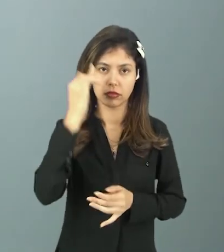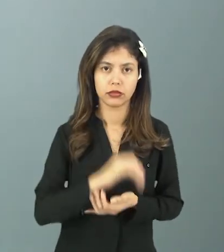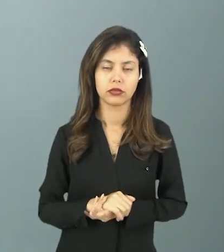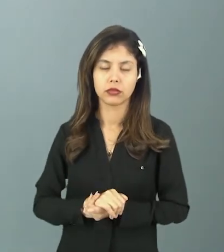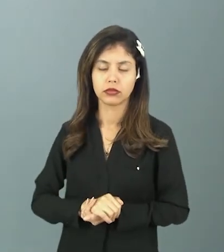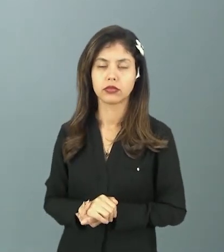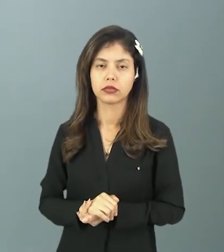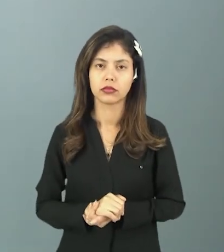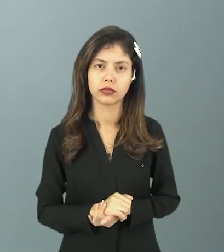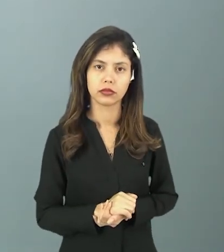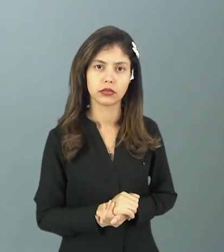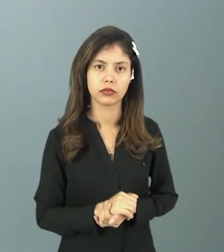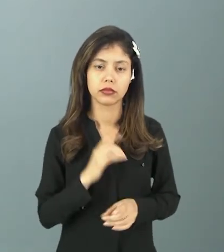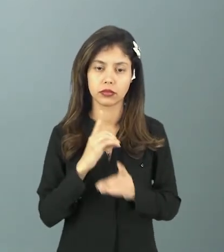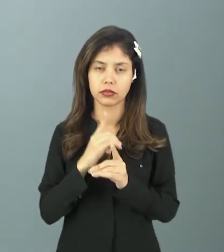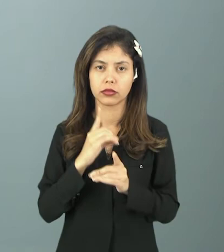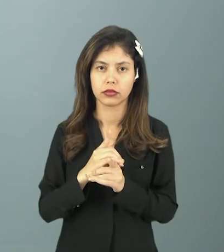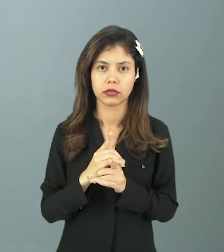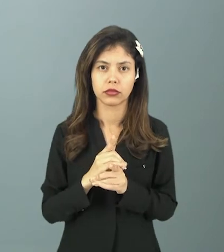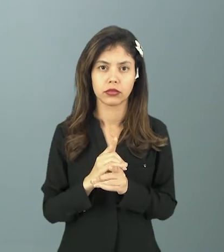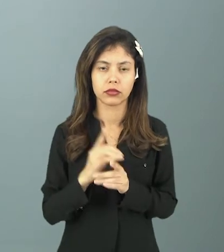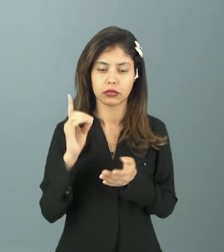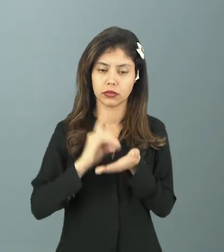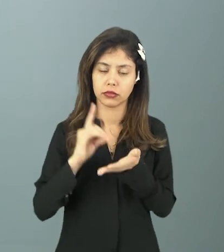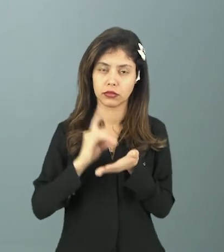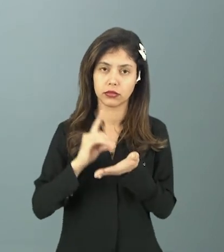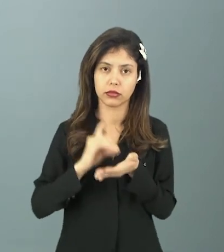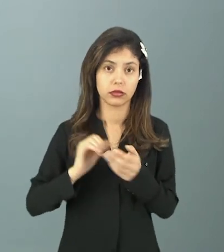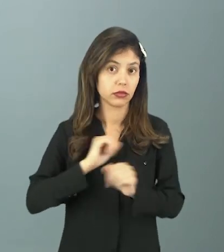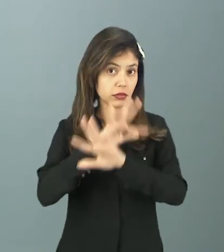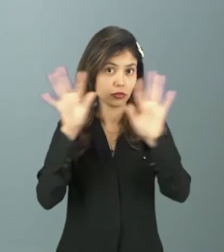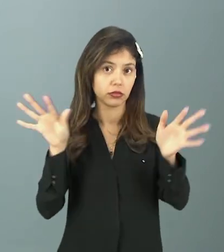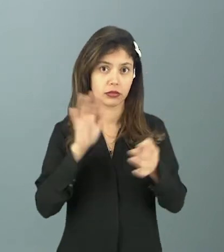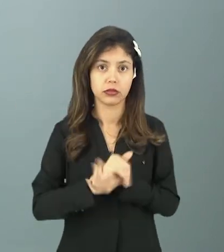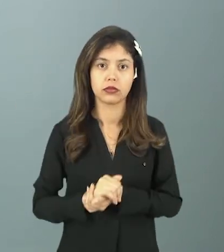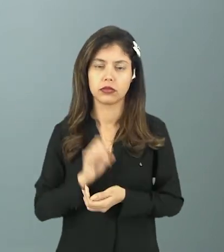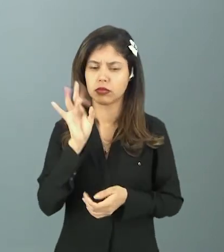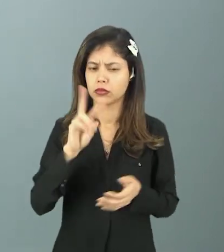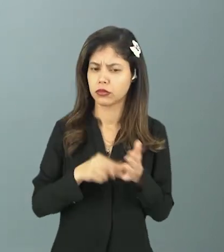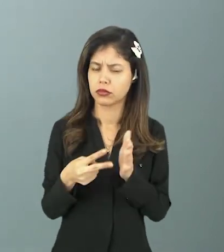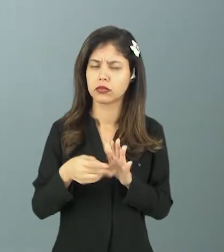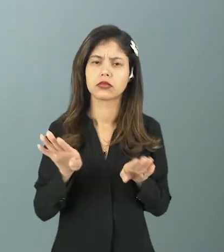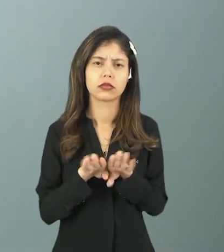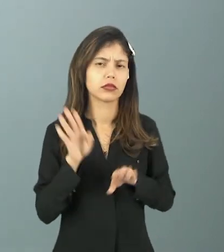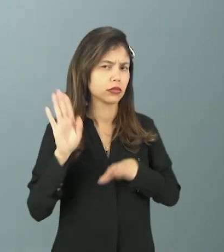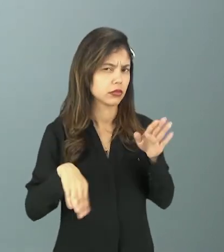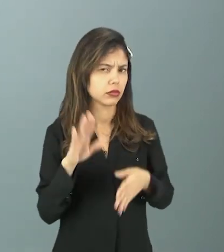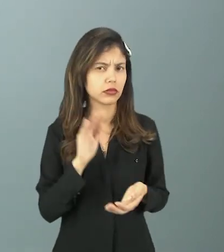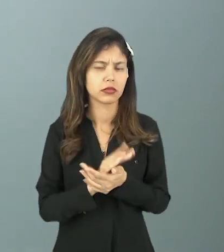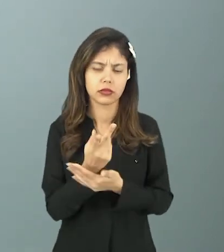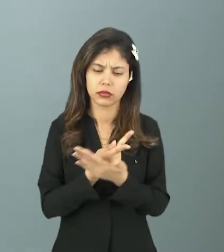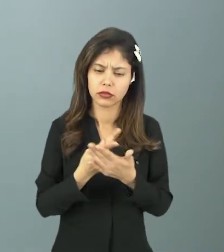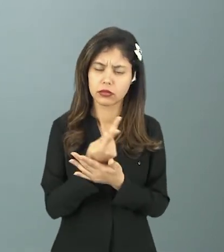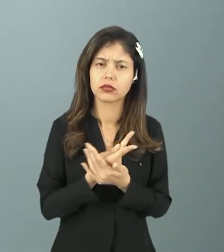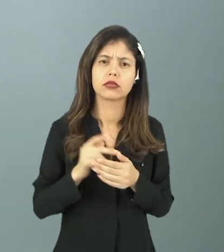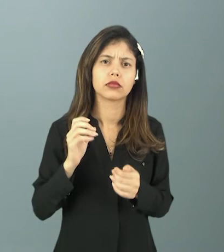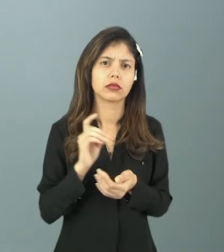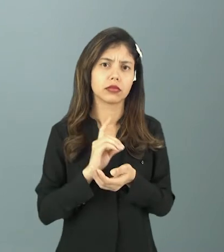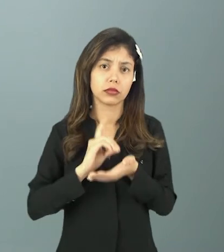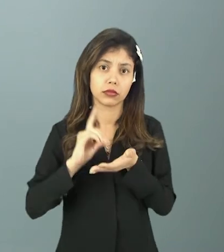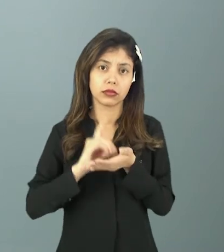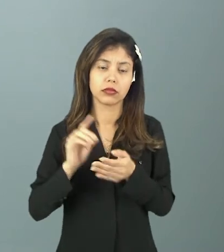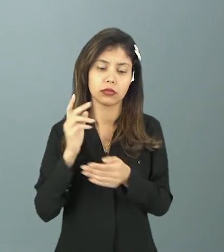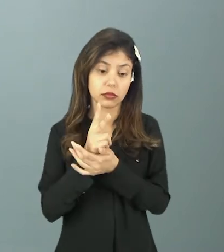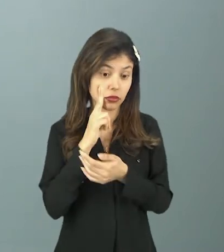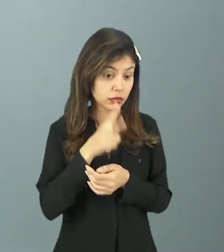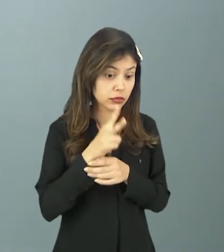E a gente encontra ele geralmente em dicionários, é claro, e não só significado. Geralmente, quando a gente vai procurar um dicionário, a gente fala que vai estar de